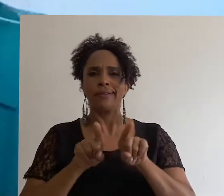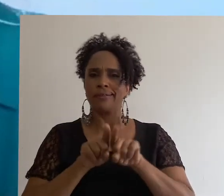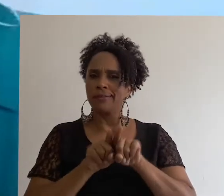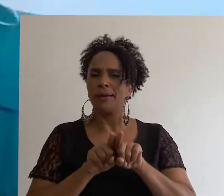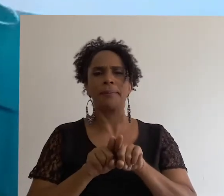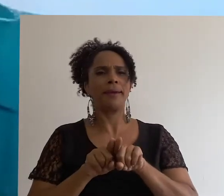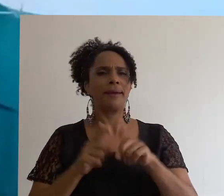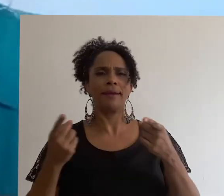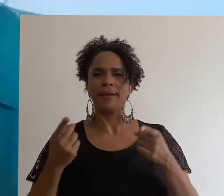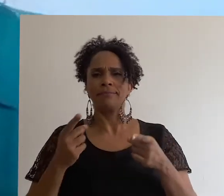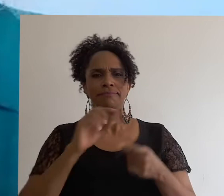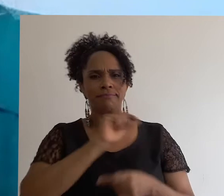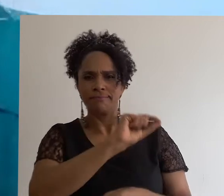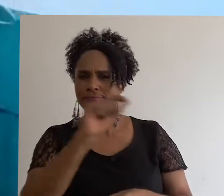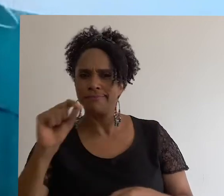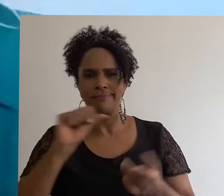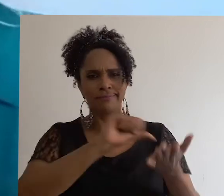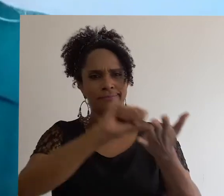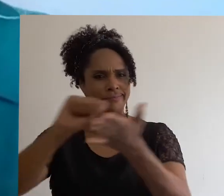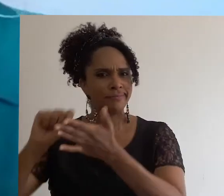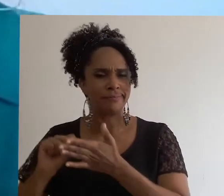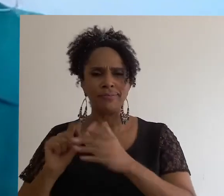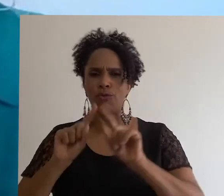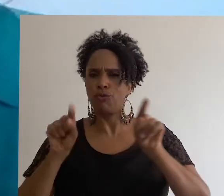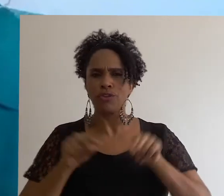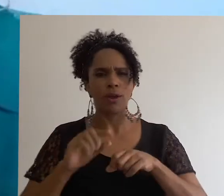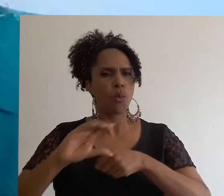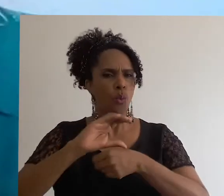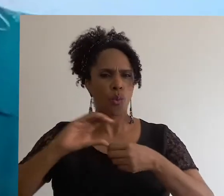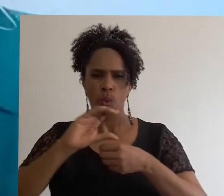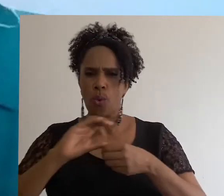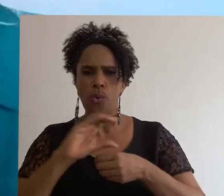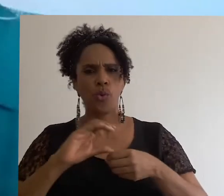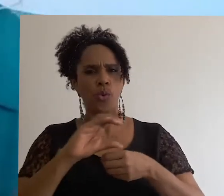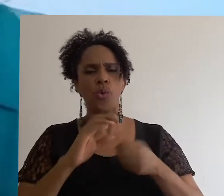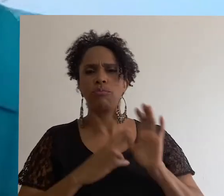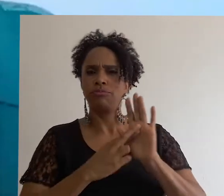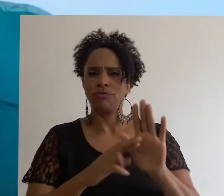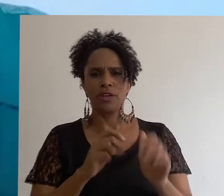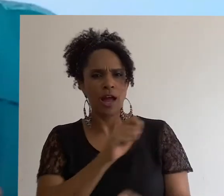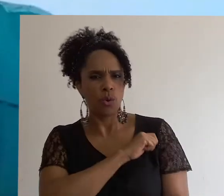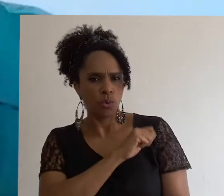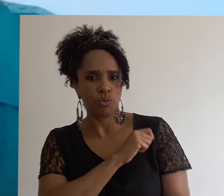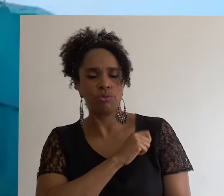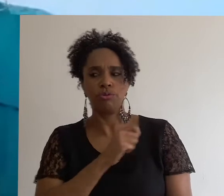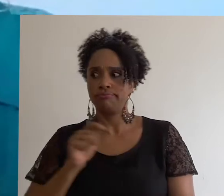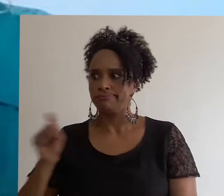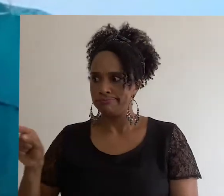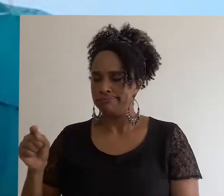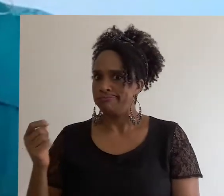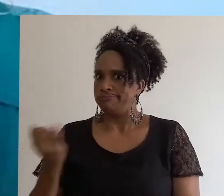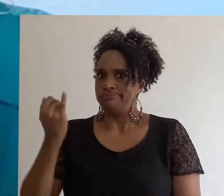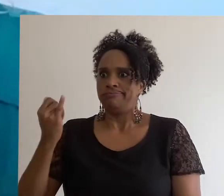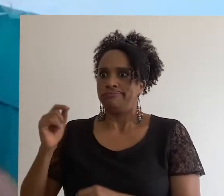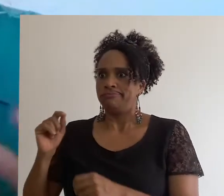setores internos do IFBA, com os diversos campi, com os órgãos colegiados e com as representações estudantis. Então,